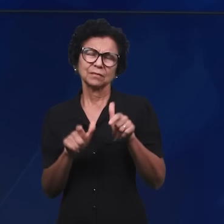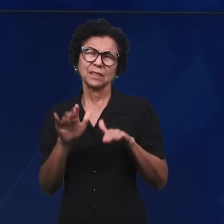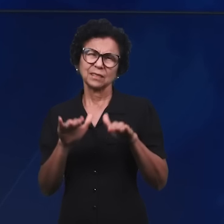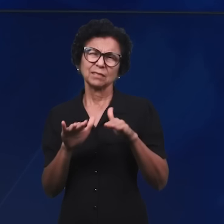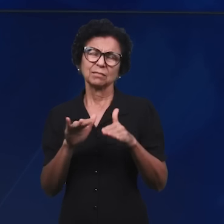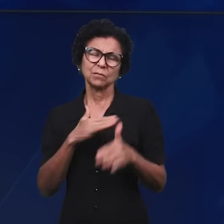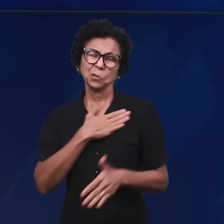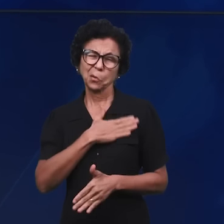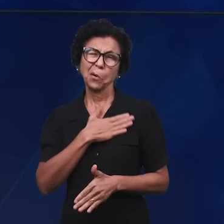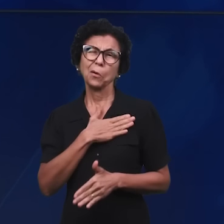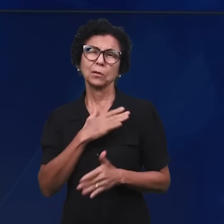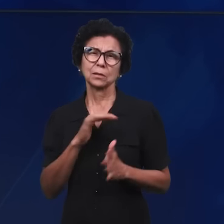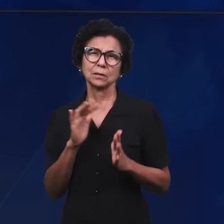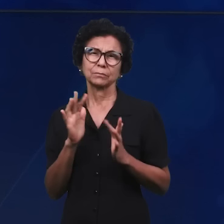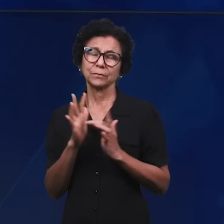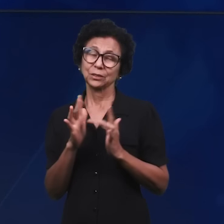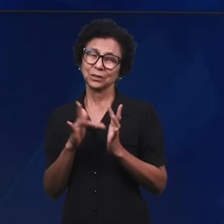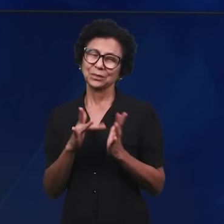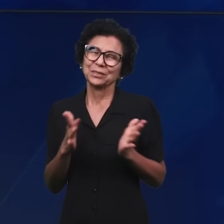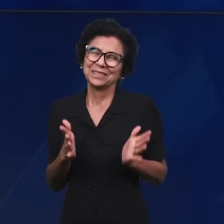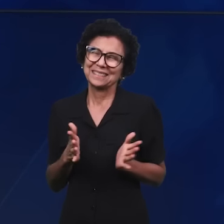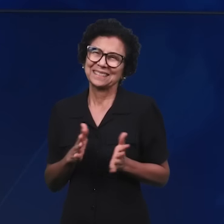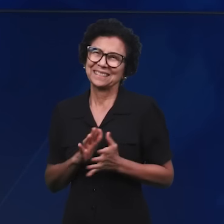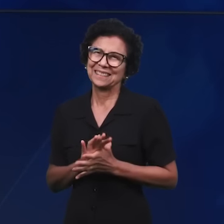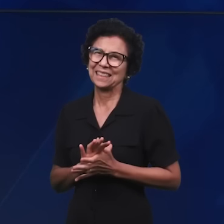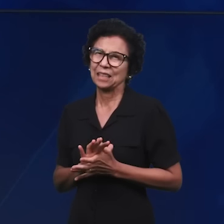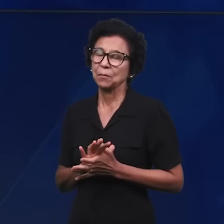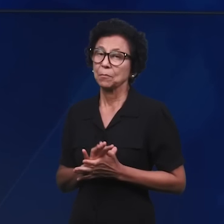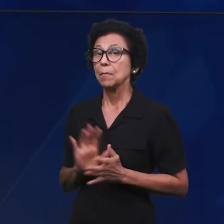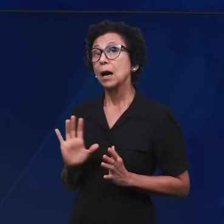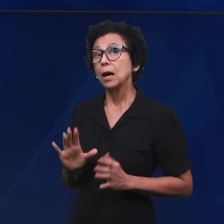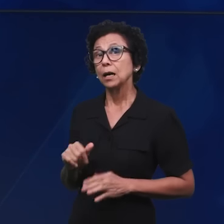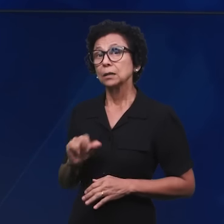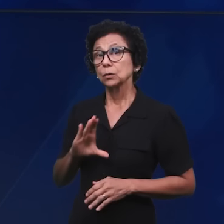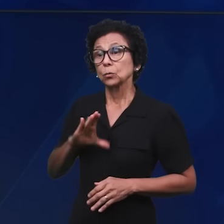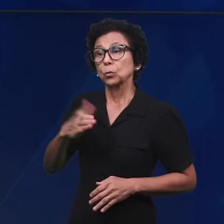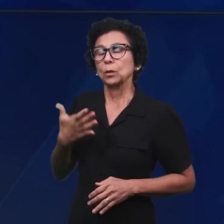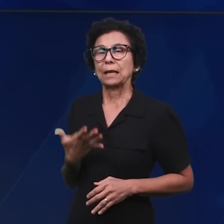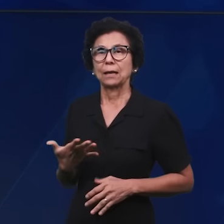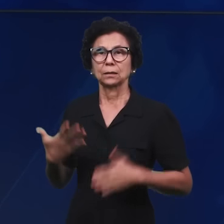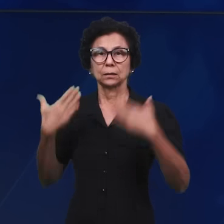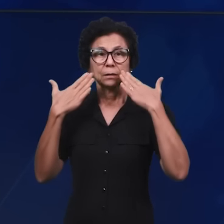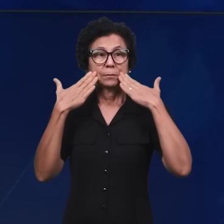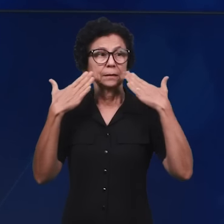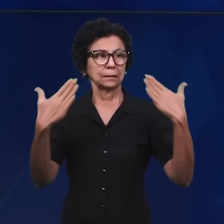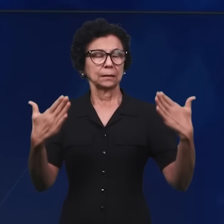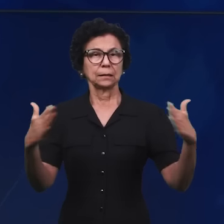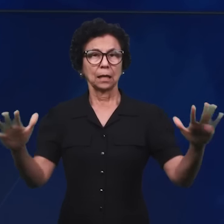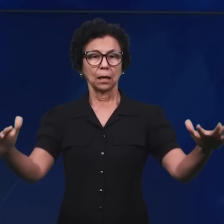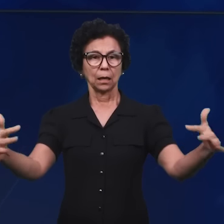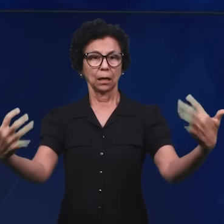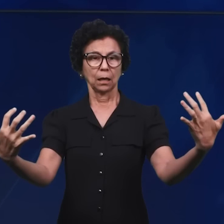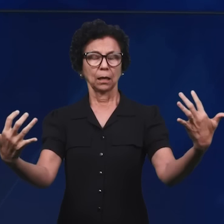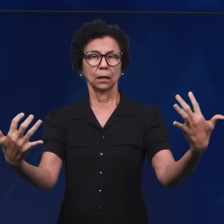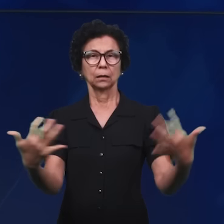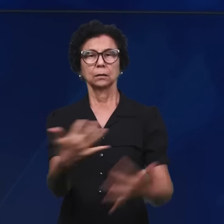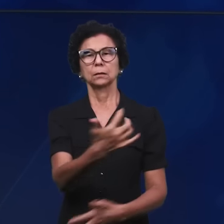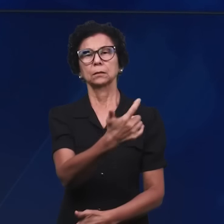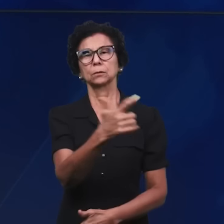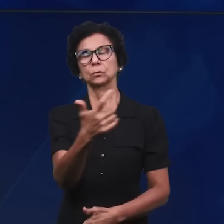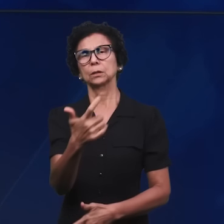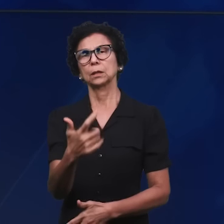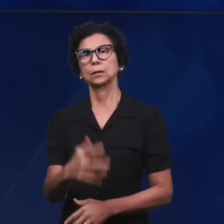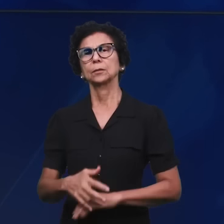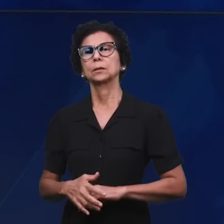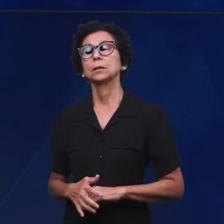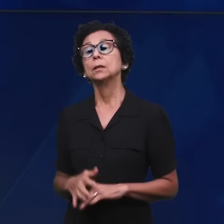simpatia, mas não têm coragem de se apresentar publicamente. E eles agora, quando eles viram Jesus morrer na